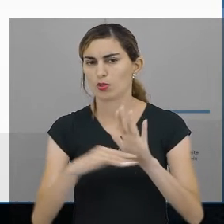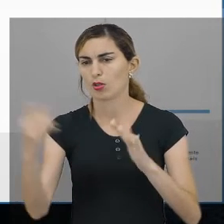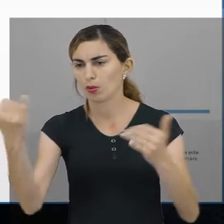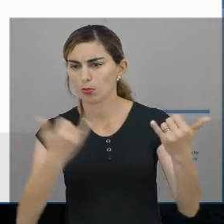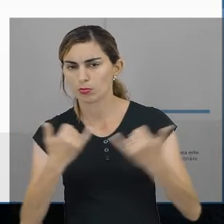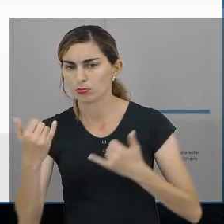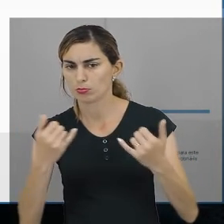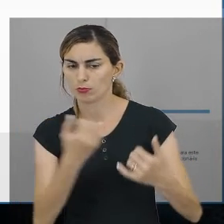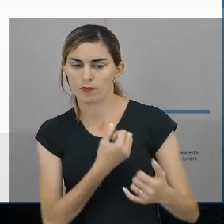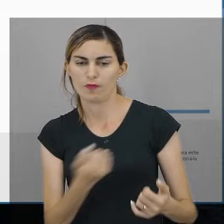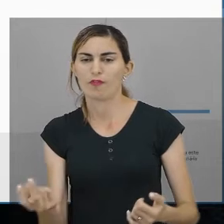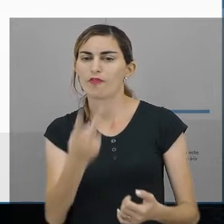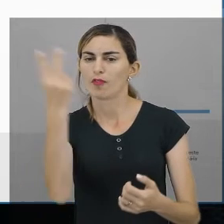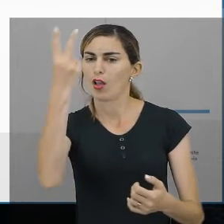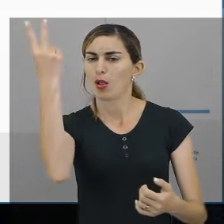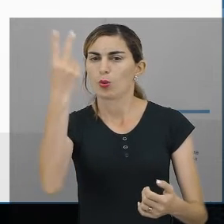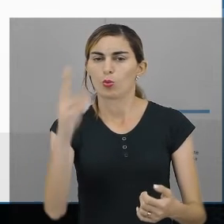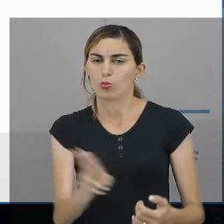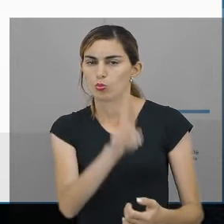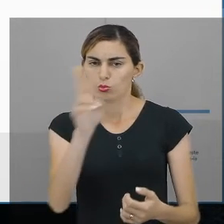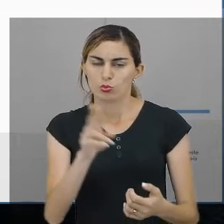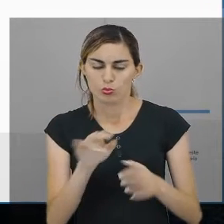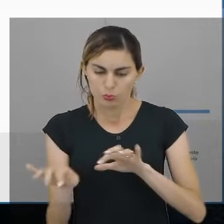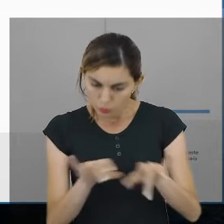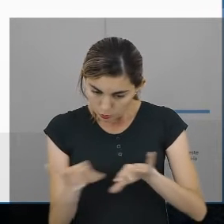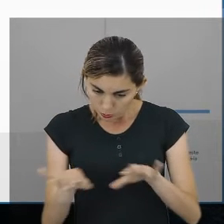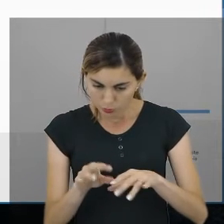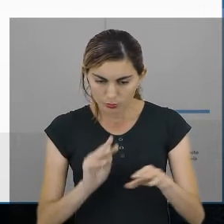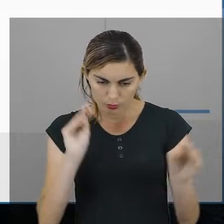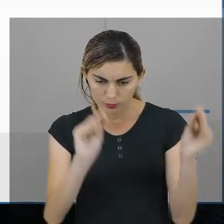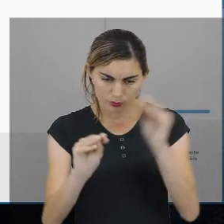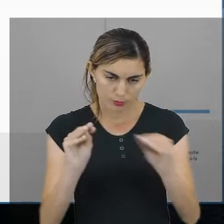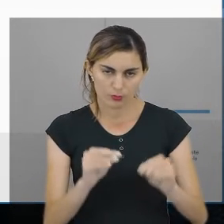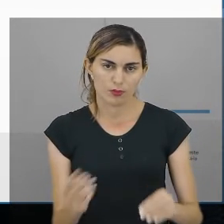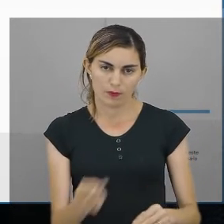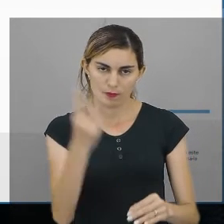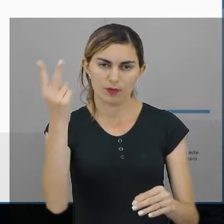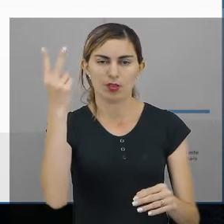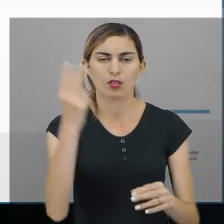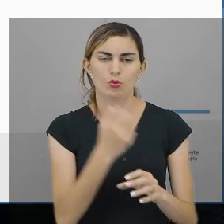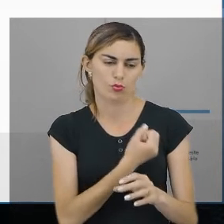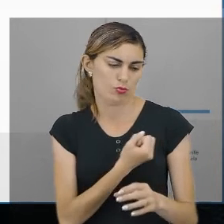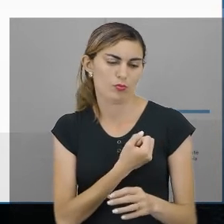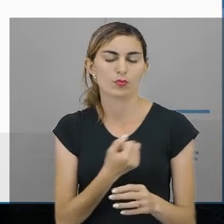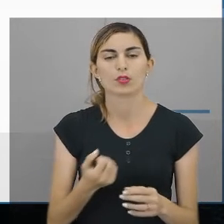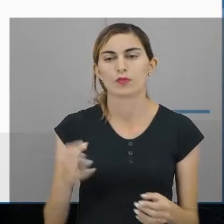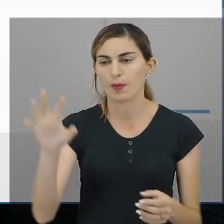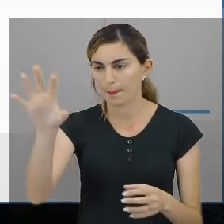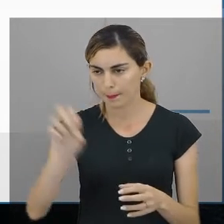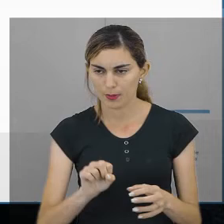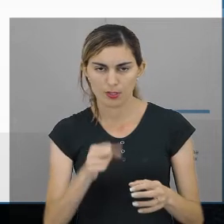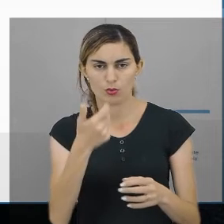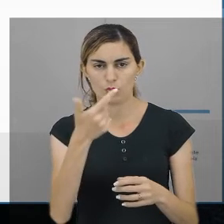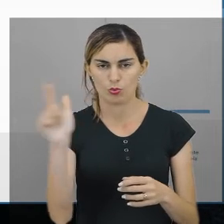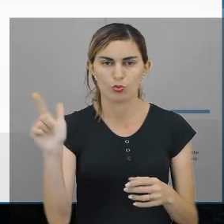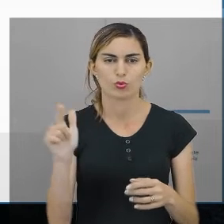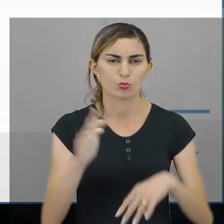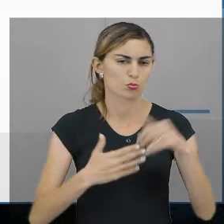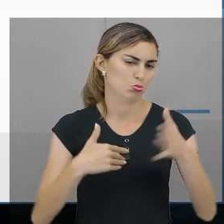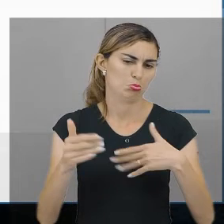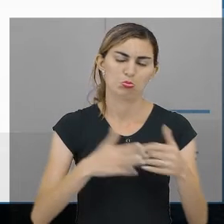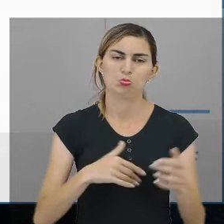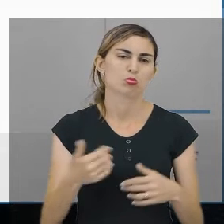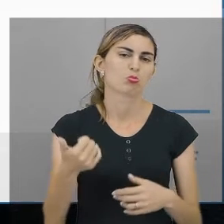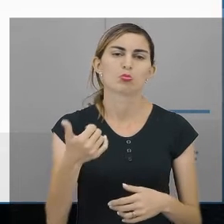valor do usuário e vai pegar outro aleatoriamente entre 0 e